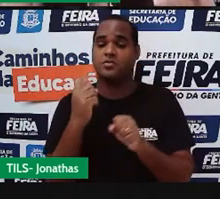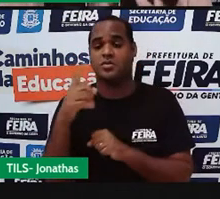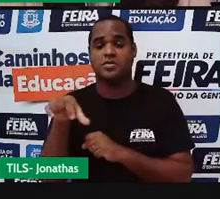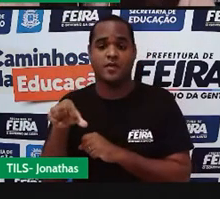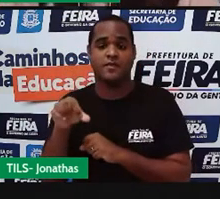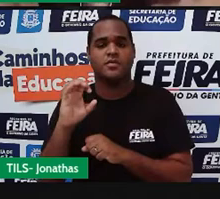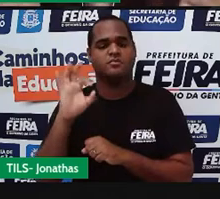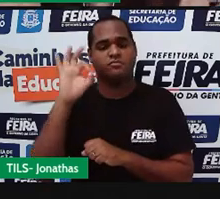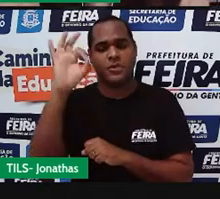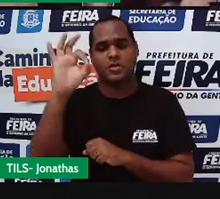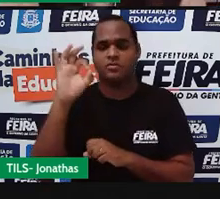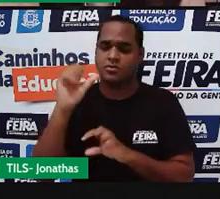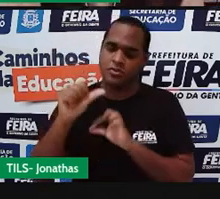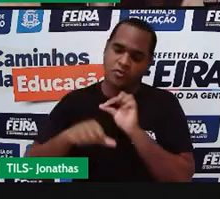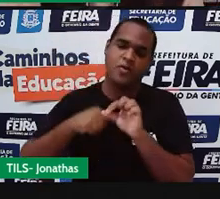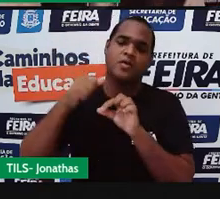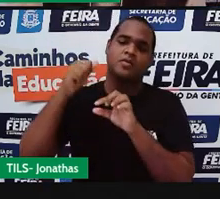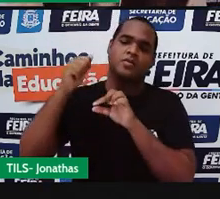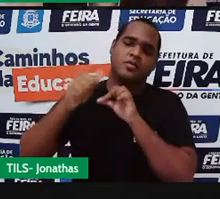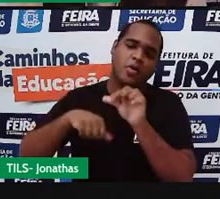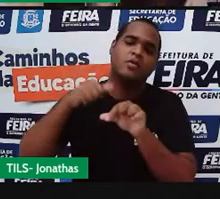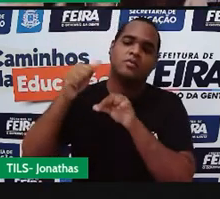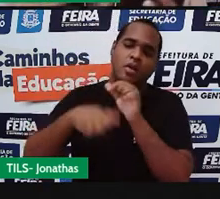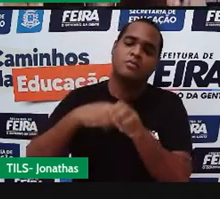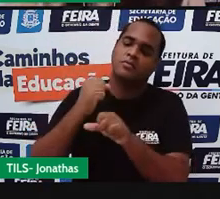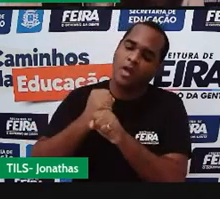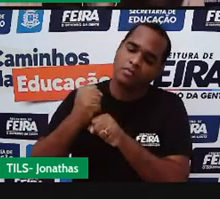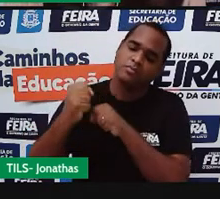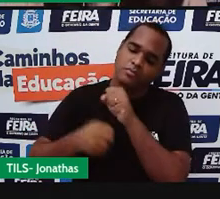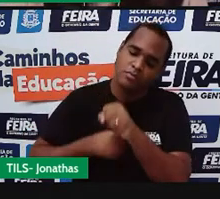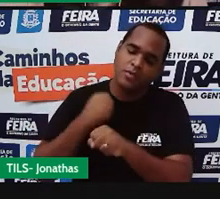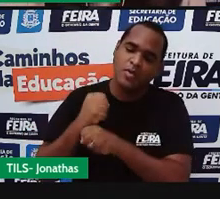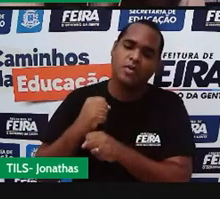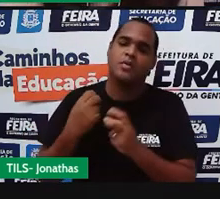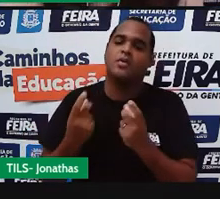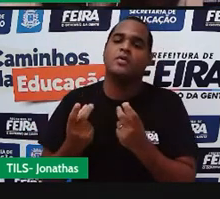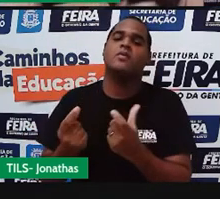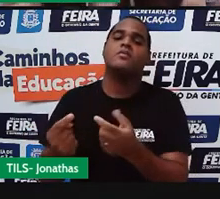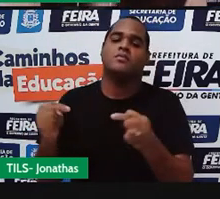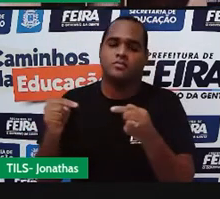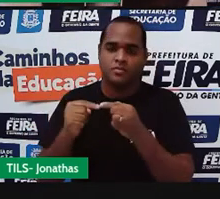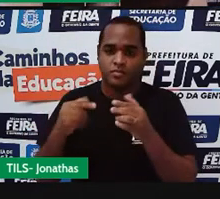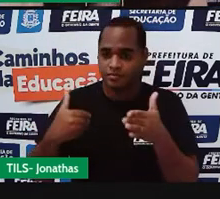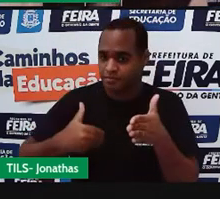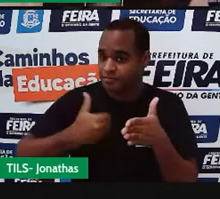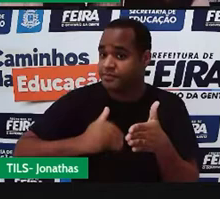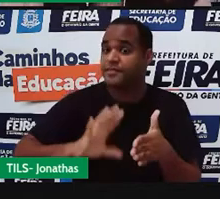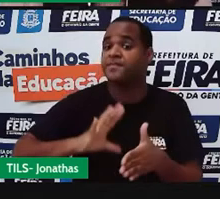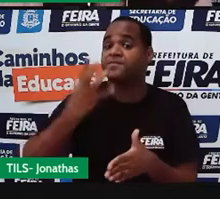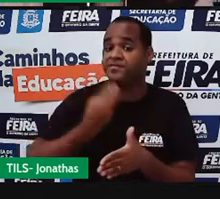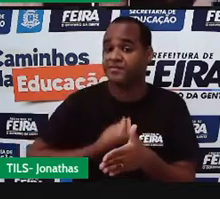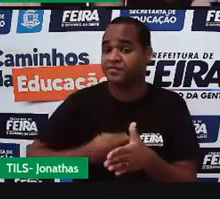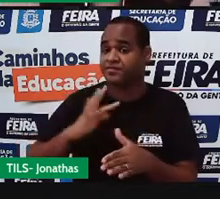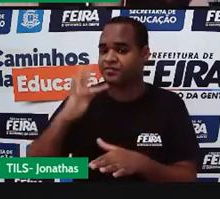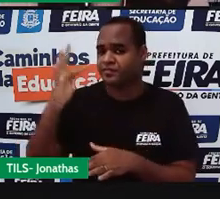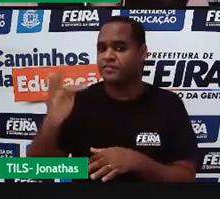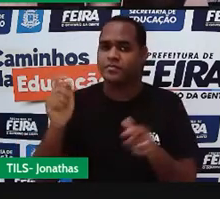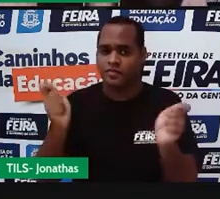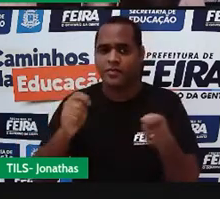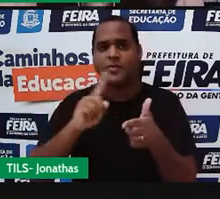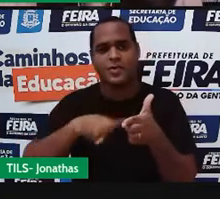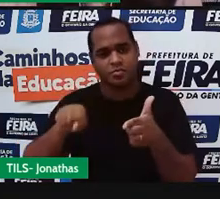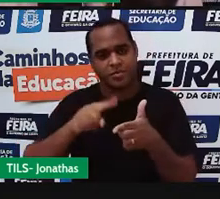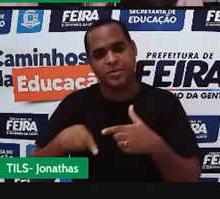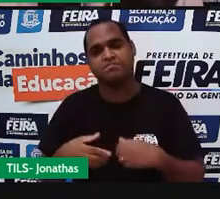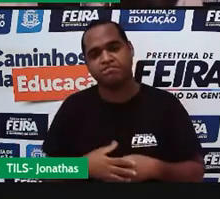vai sair 19 vai continuar assim pelos próximos anos agora isso daí vai trazer impactos enormes Para o Futuro